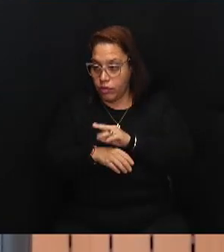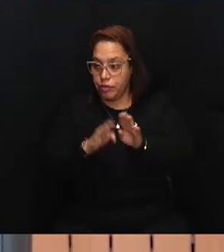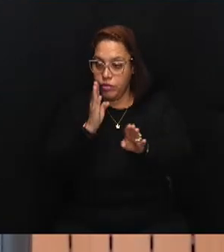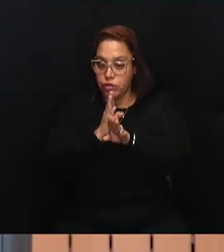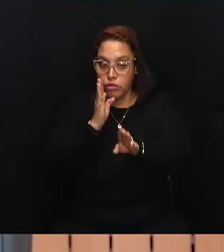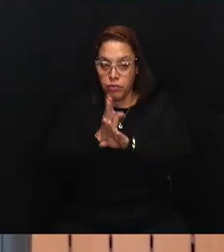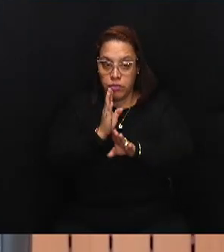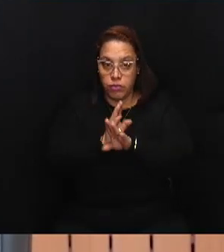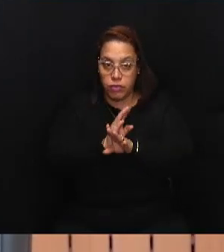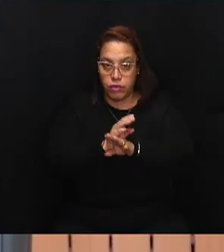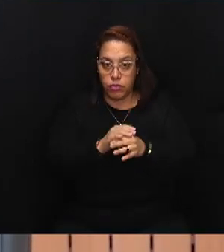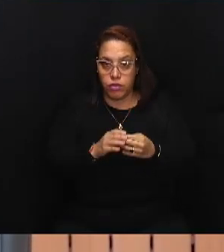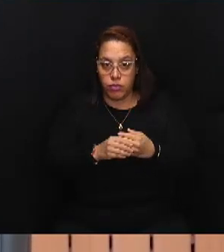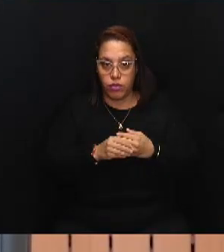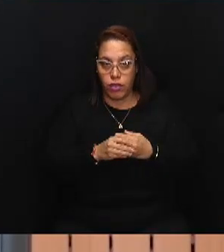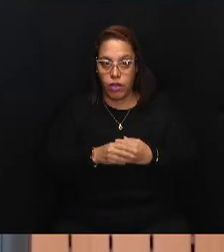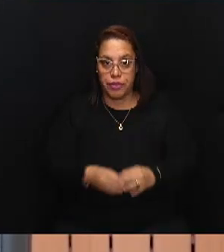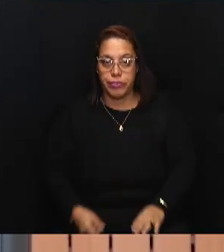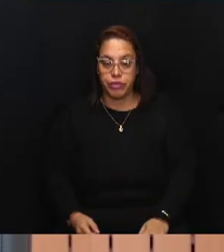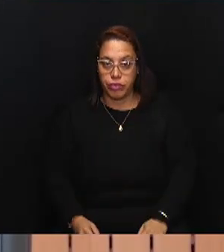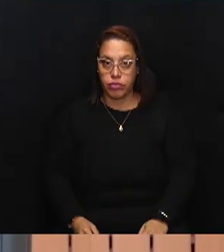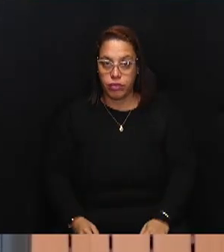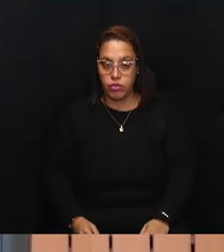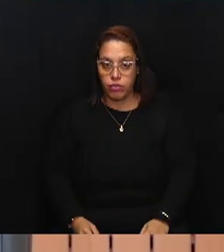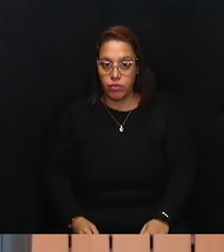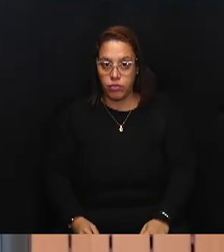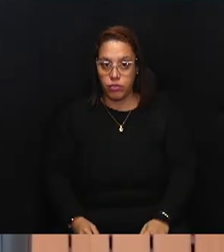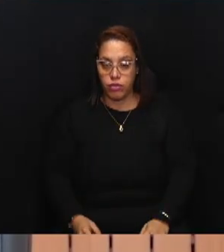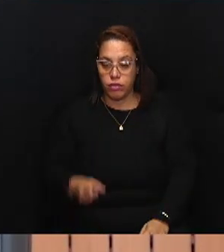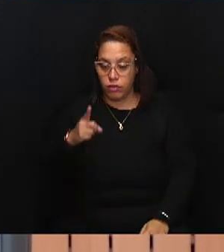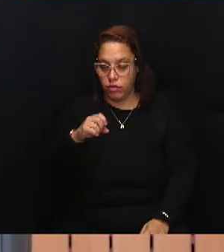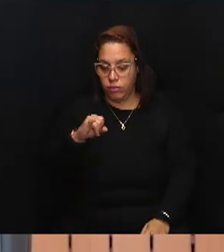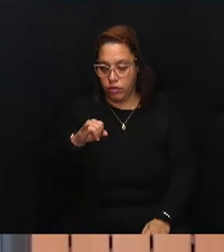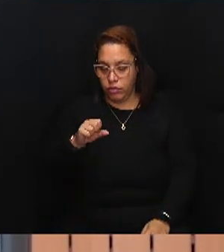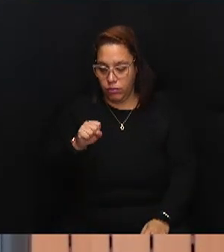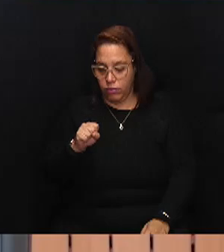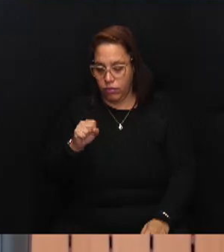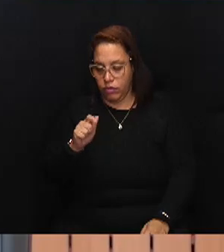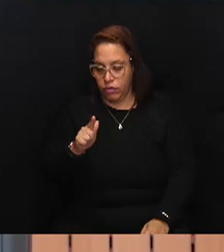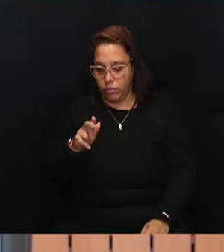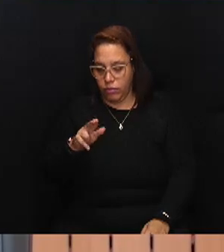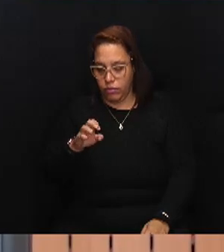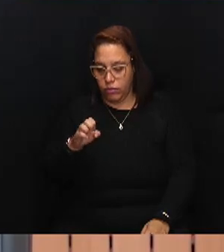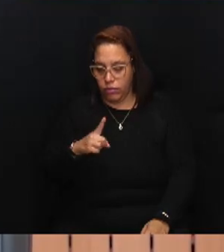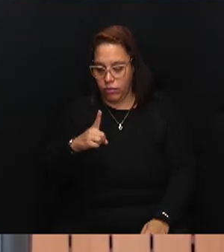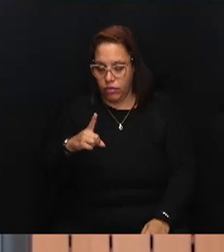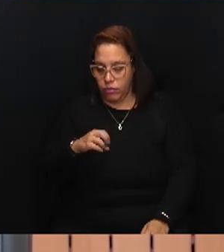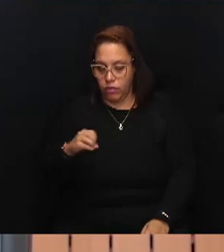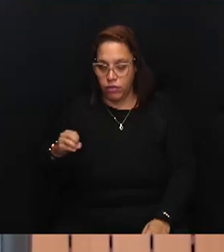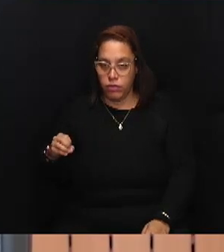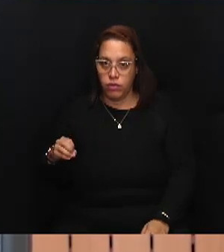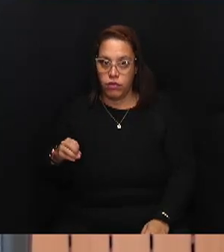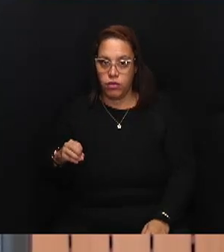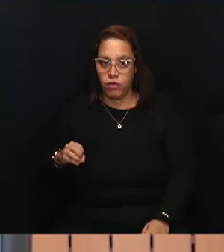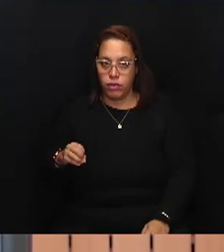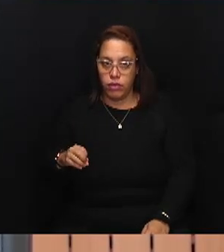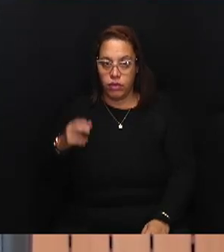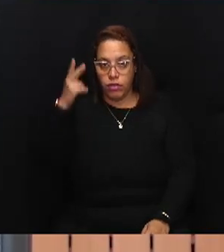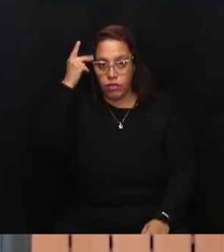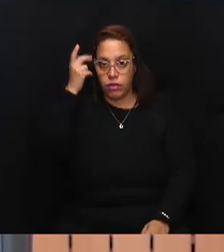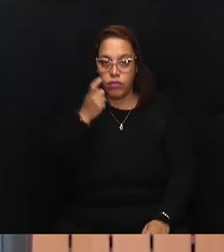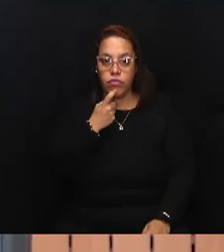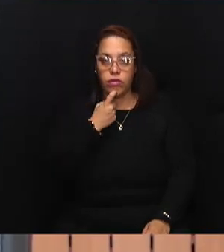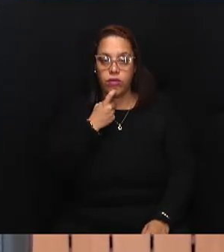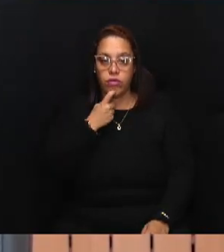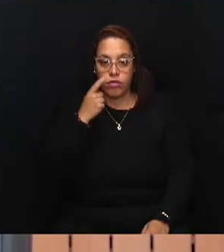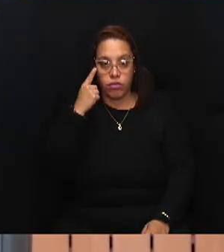localizar endereço. Quando fizer via Disque 100 e for algum nome de rua mais tradicional de Campinas, mas